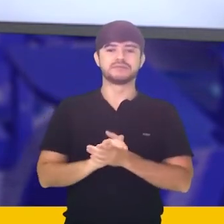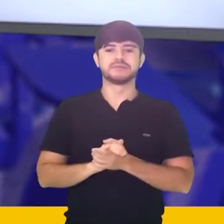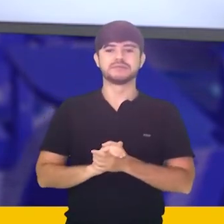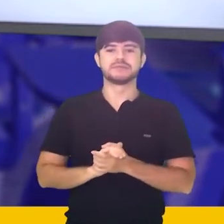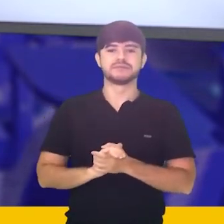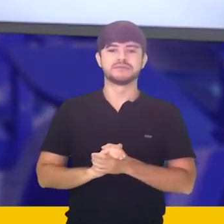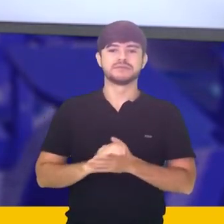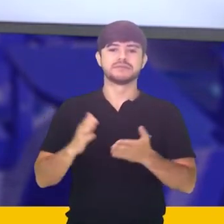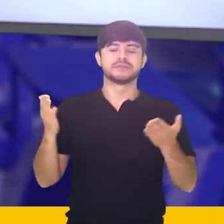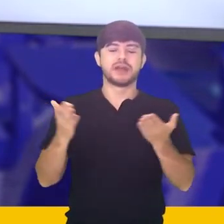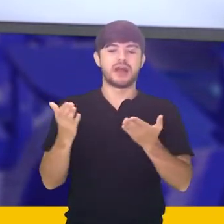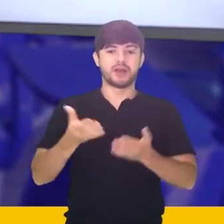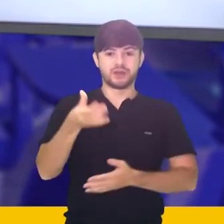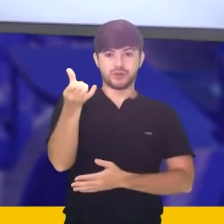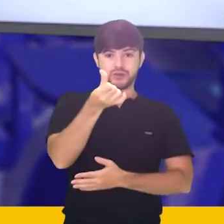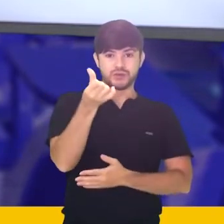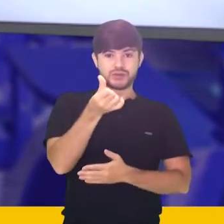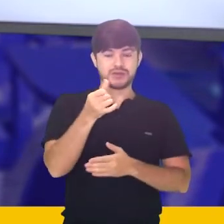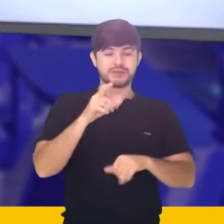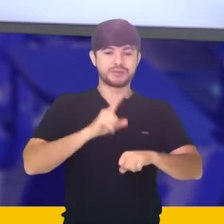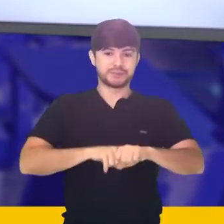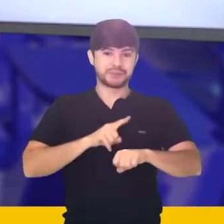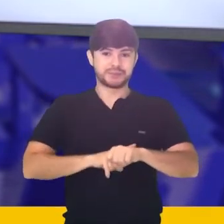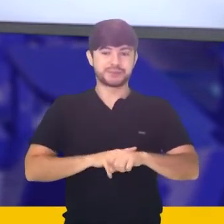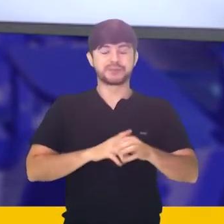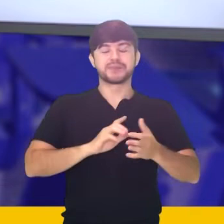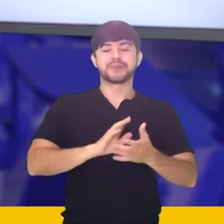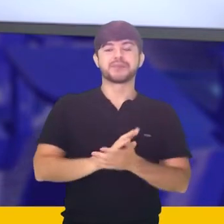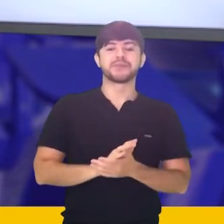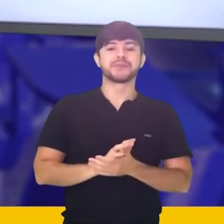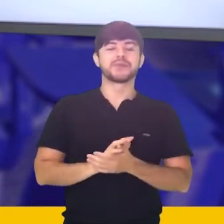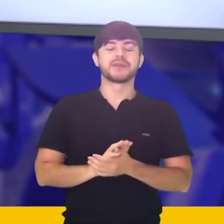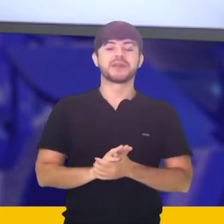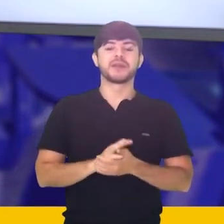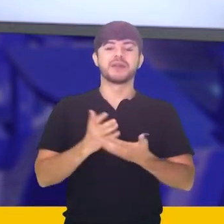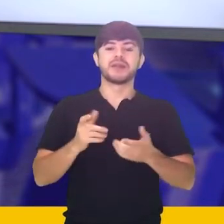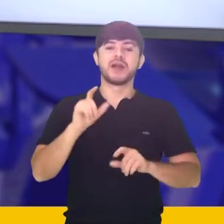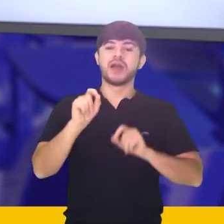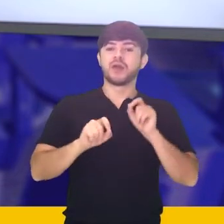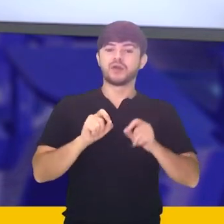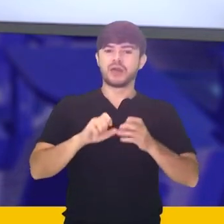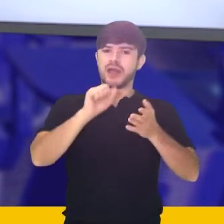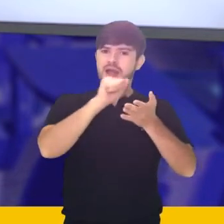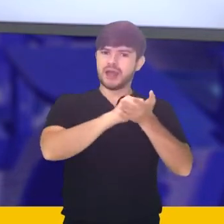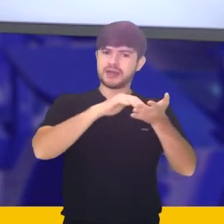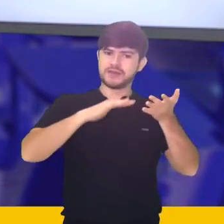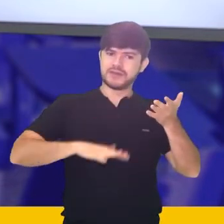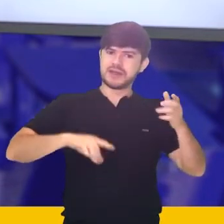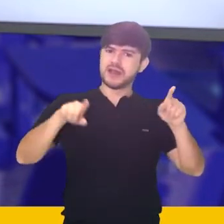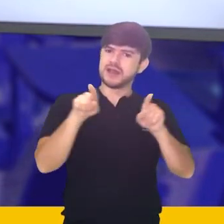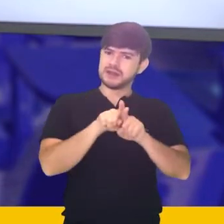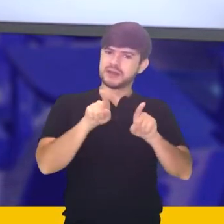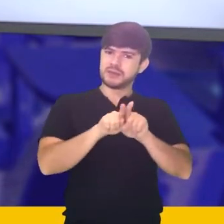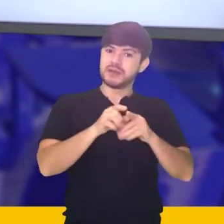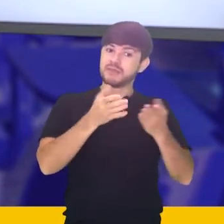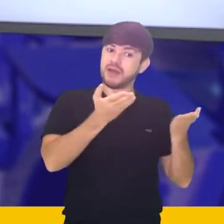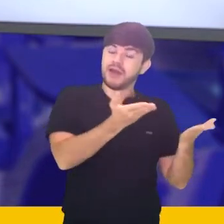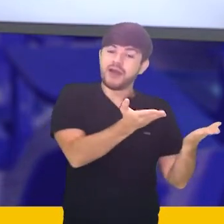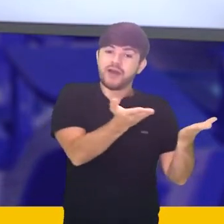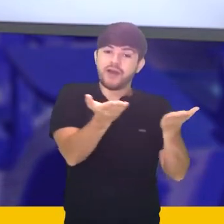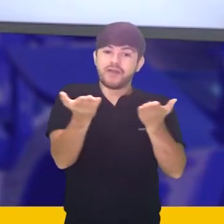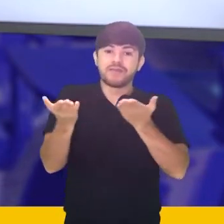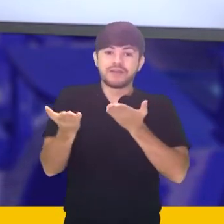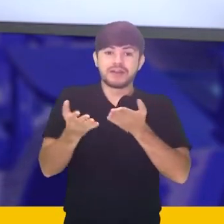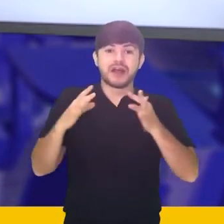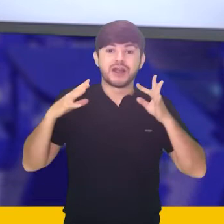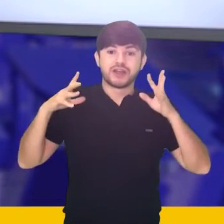sexto passo, tá? O nosso sexto passo é uma atividade também. Então, é um convite para que você, a